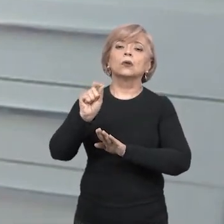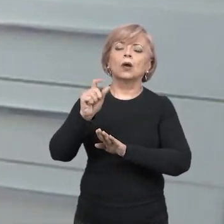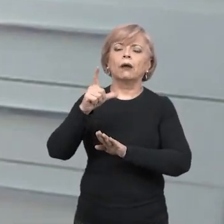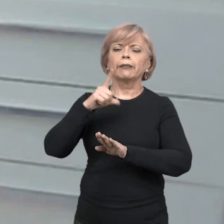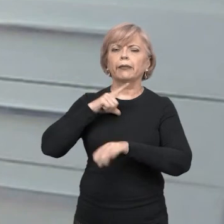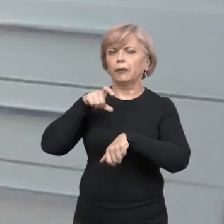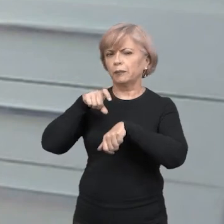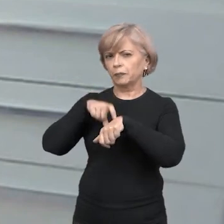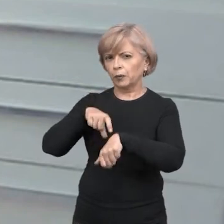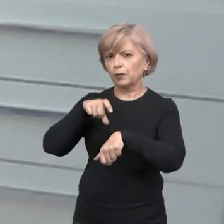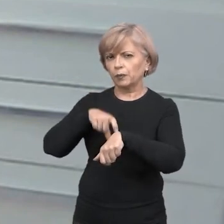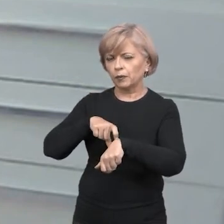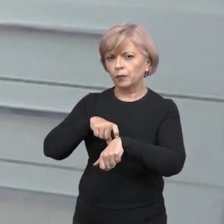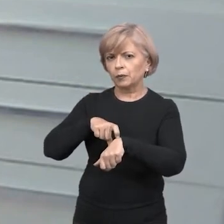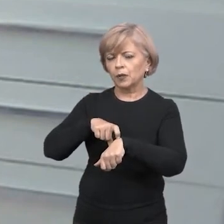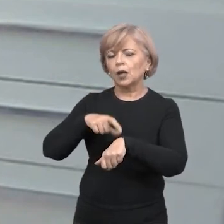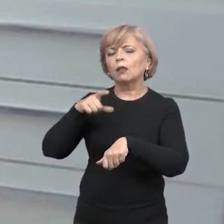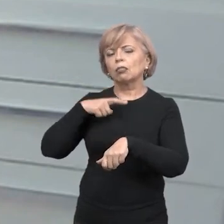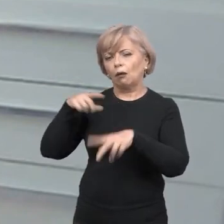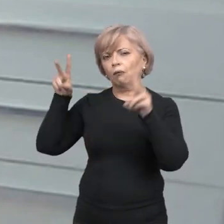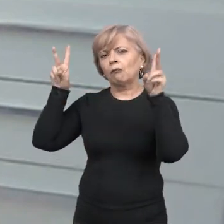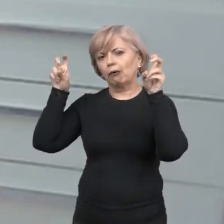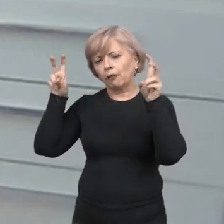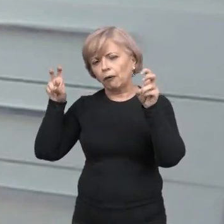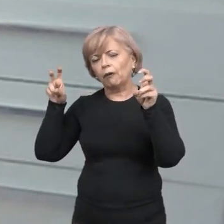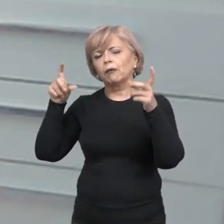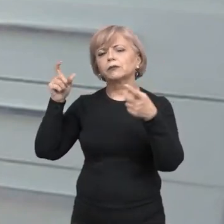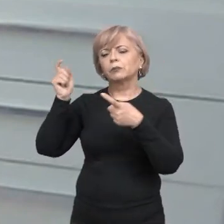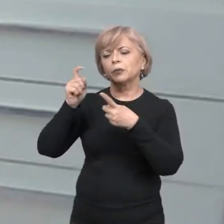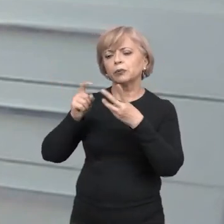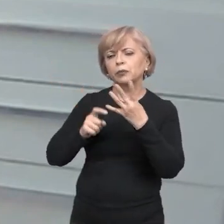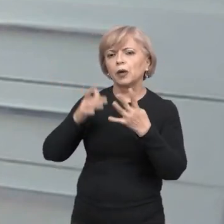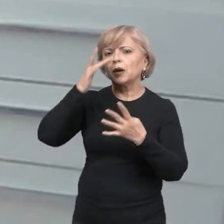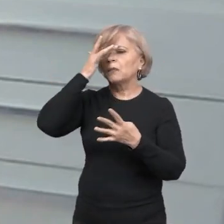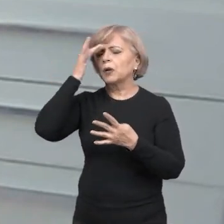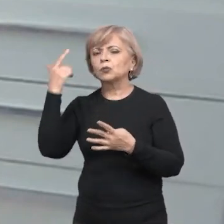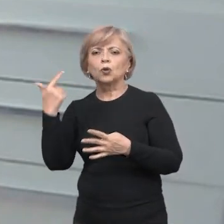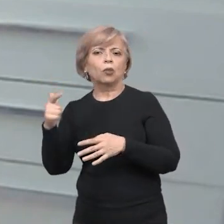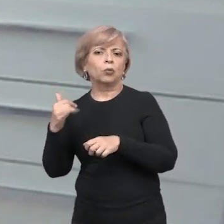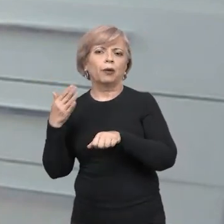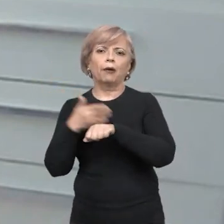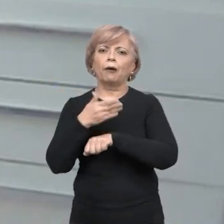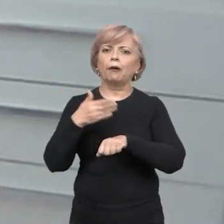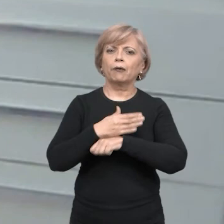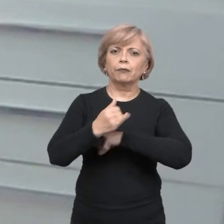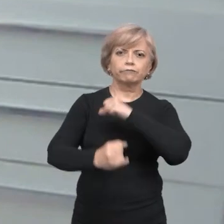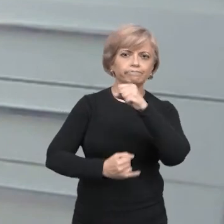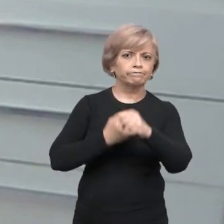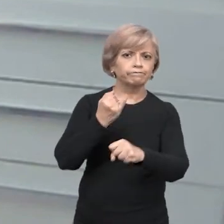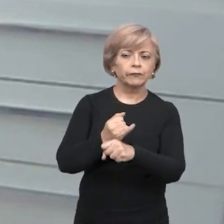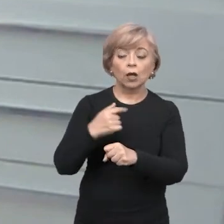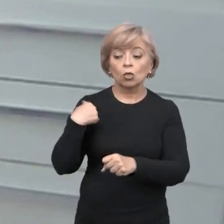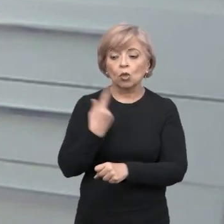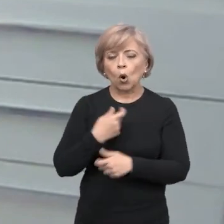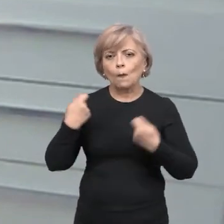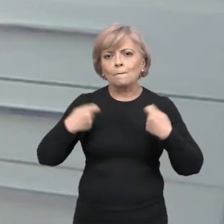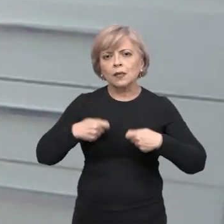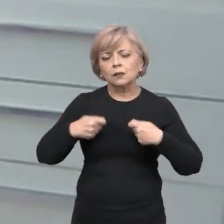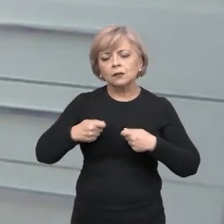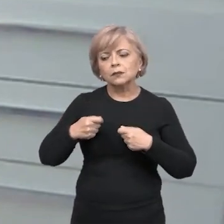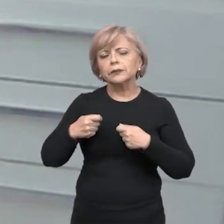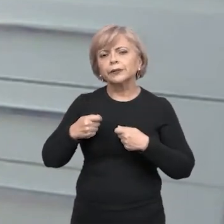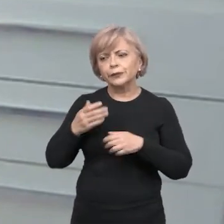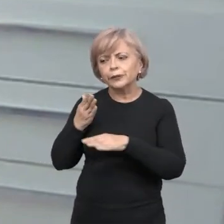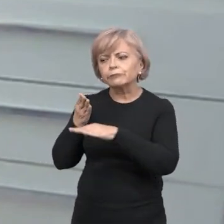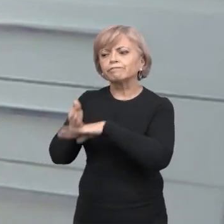existem situações existem casos existem pessoas que não têm acesso que nós necessitamos aprender de